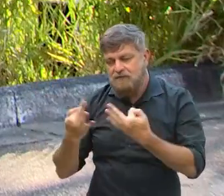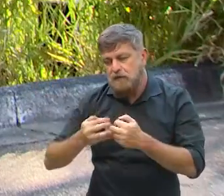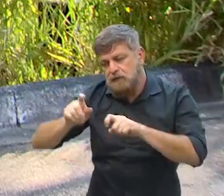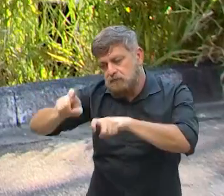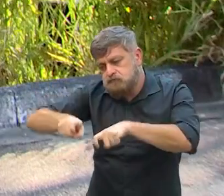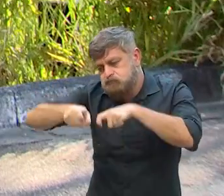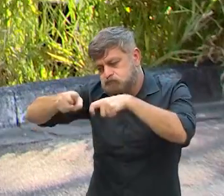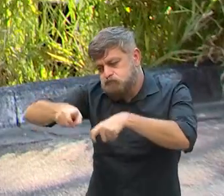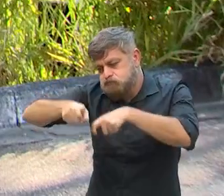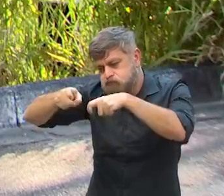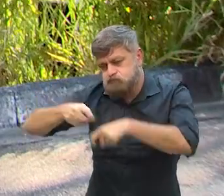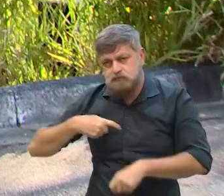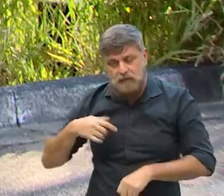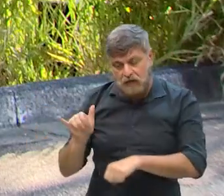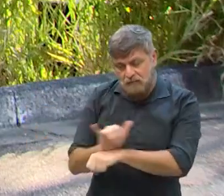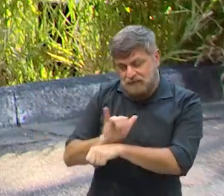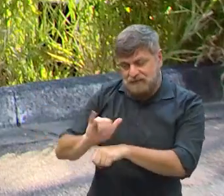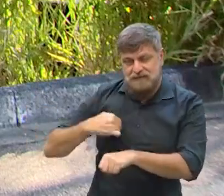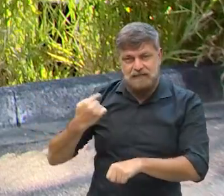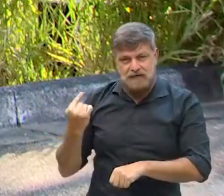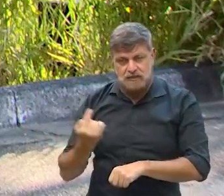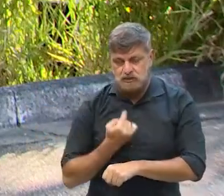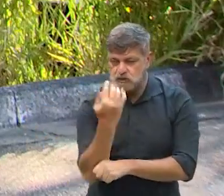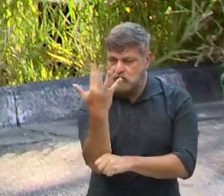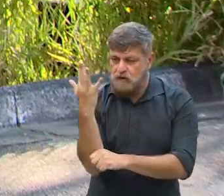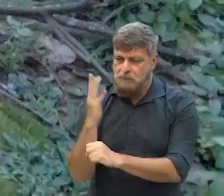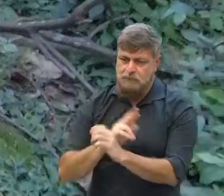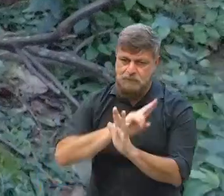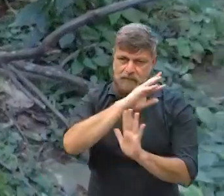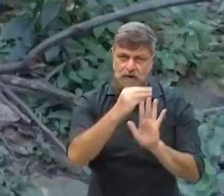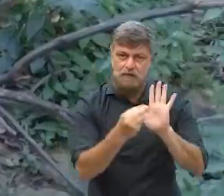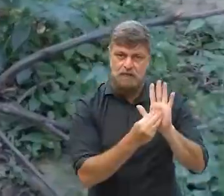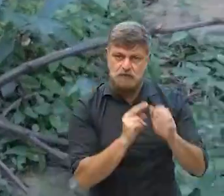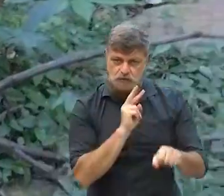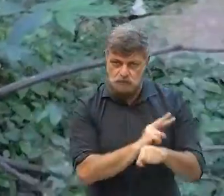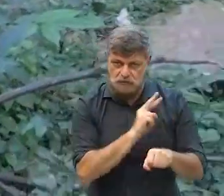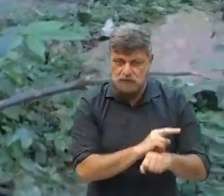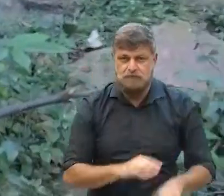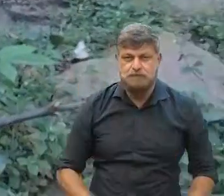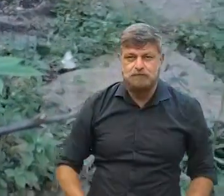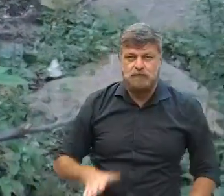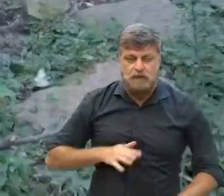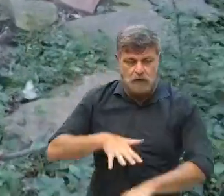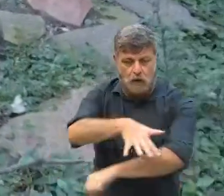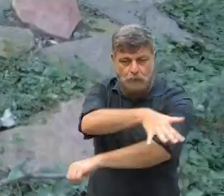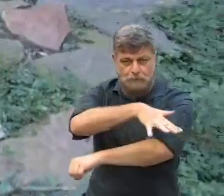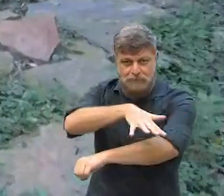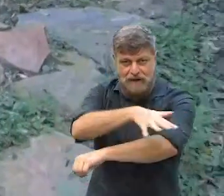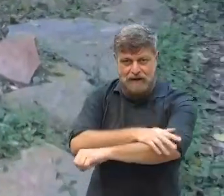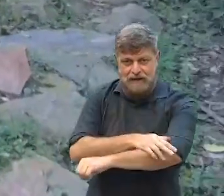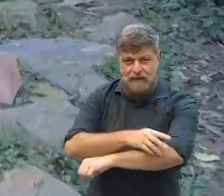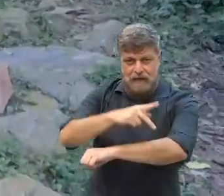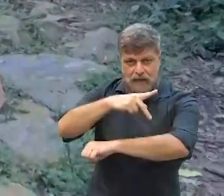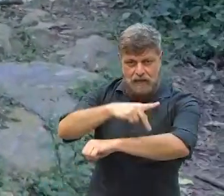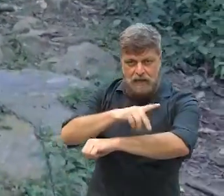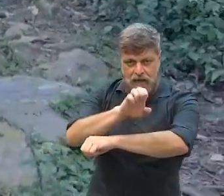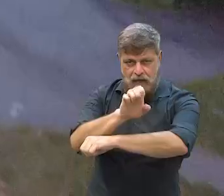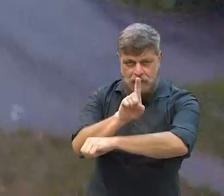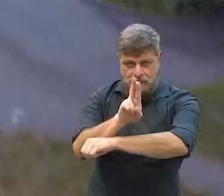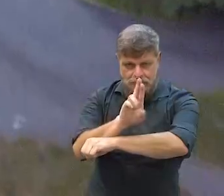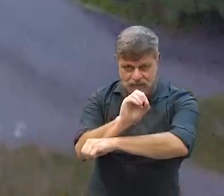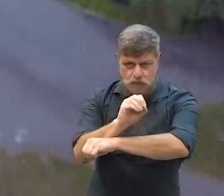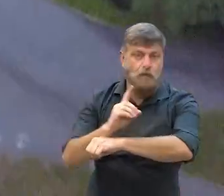maneira que a gente acaba preservando o meio ambiente. O Parque Ecológico Pedro Mineiro é um exemplo